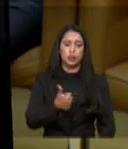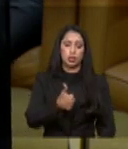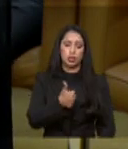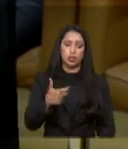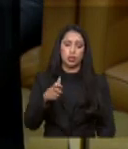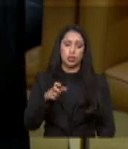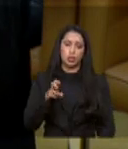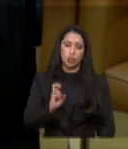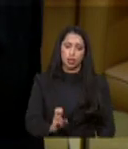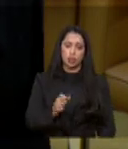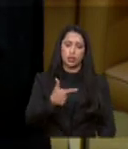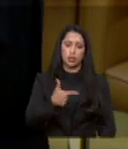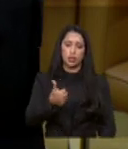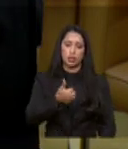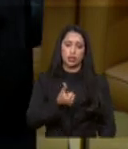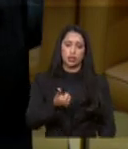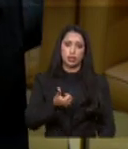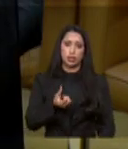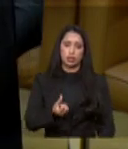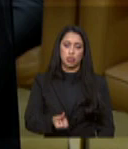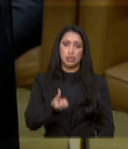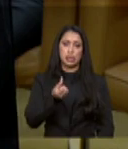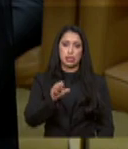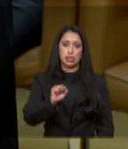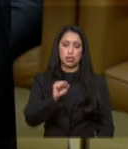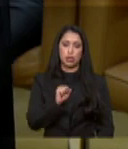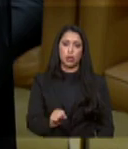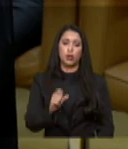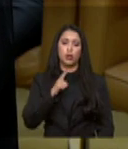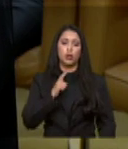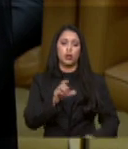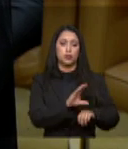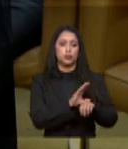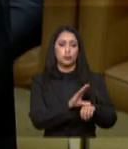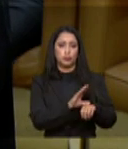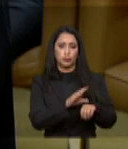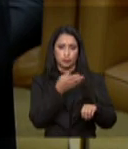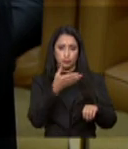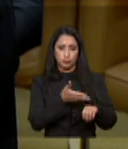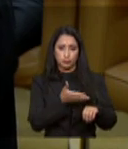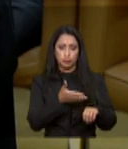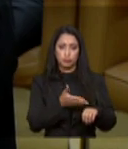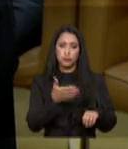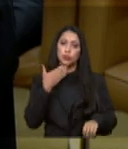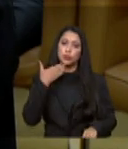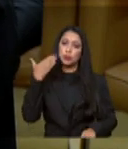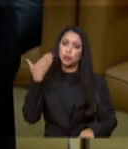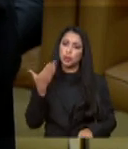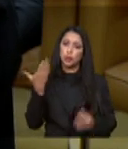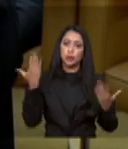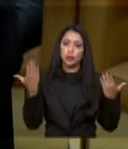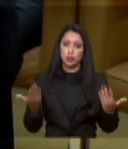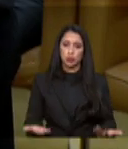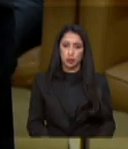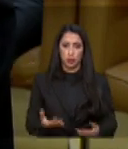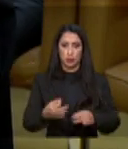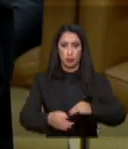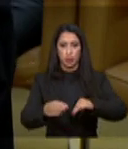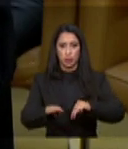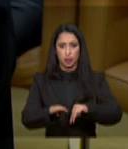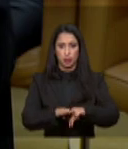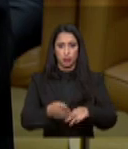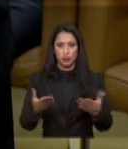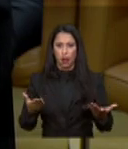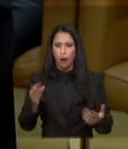215, 216 e 68 do ato das disposições constitucionais transitórias. O pedido, portanto, excelências, diante